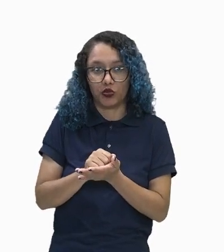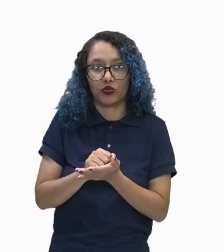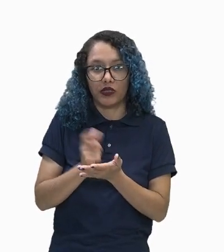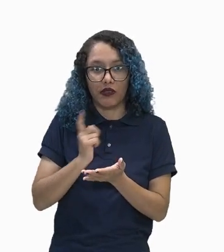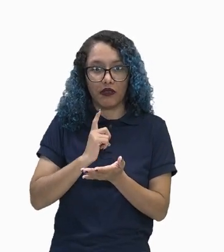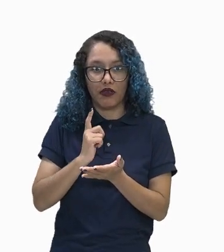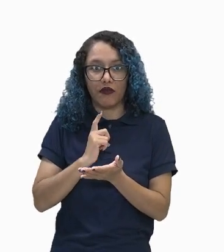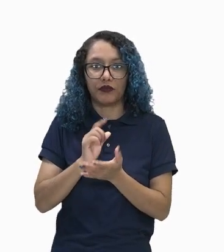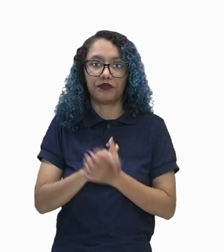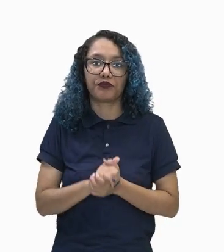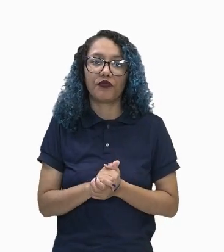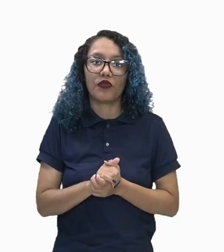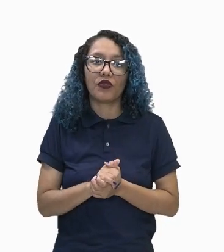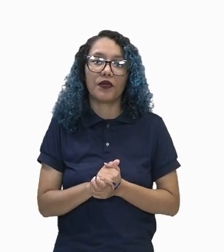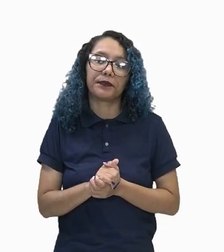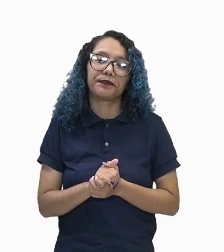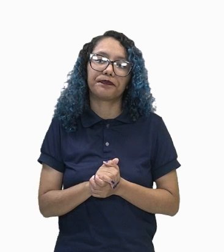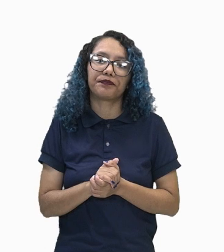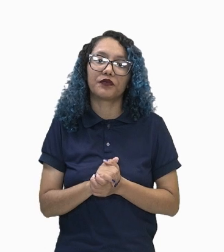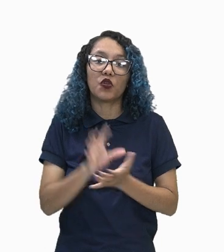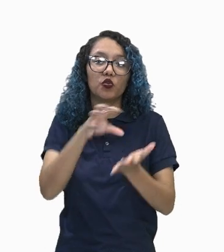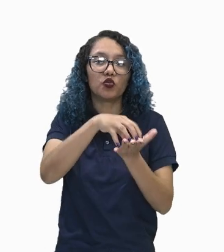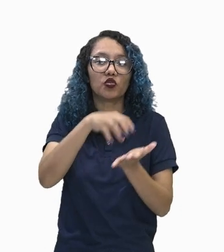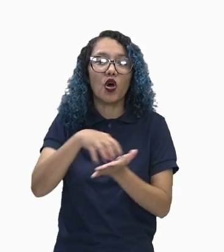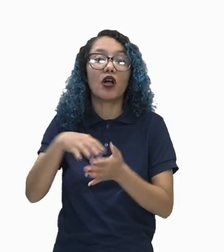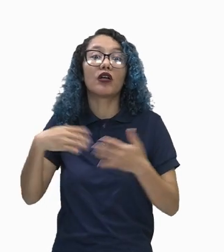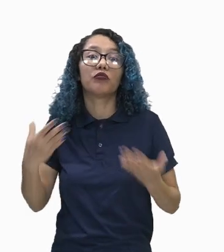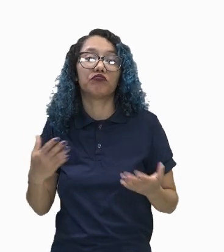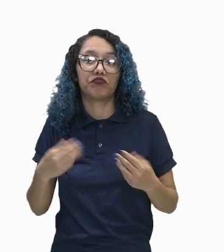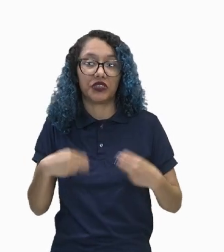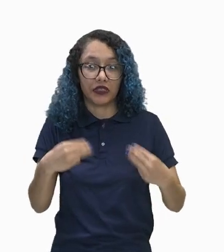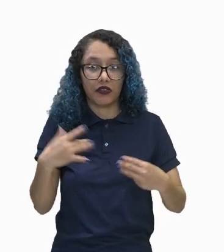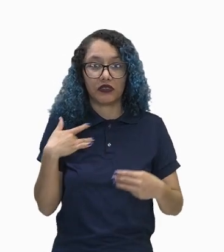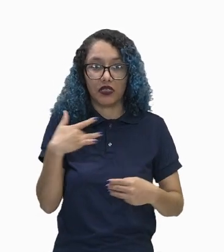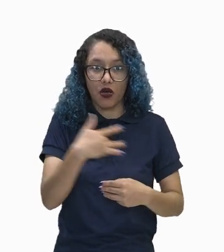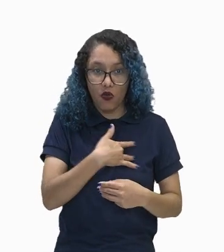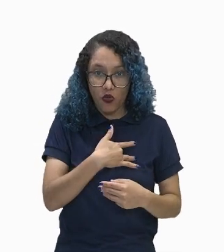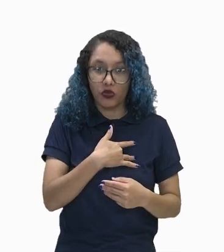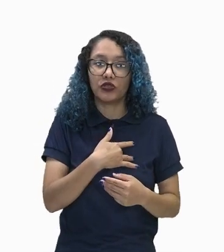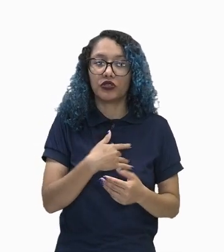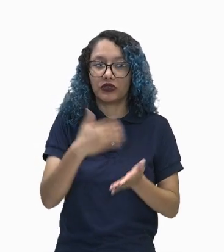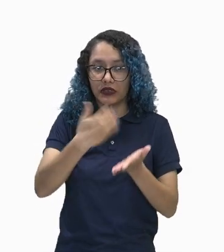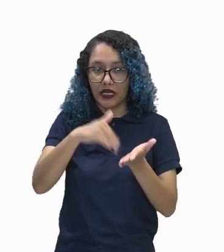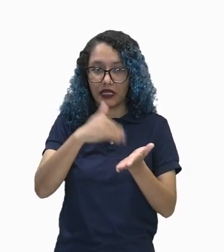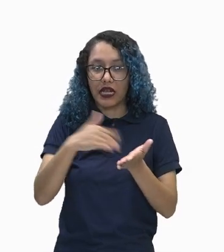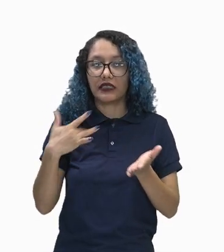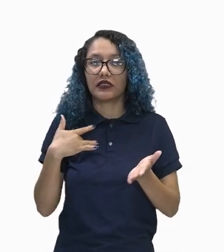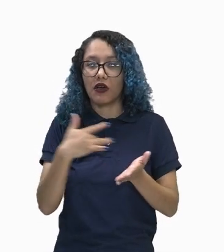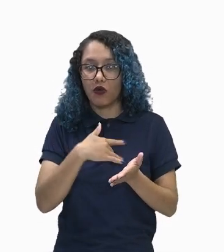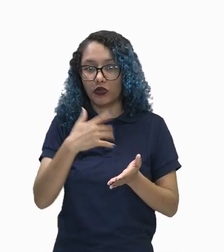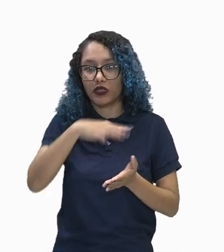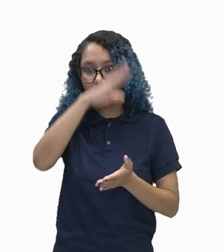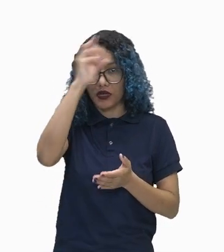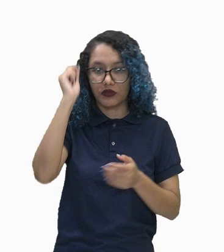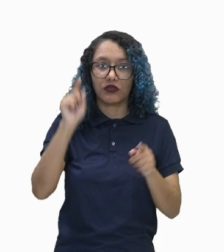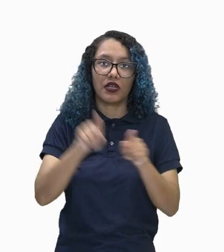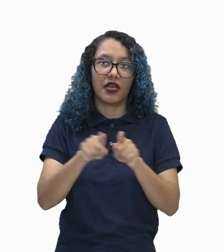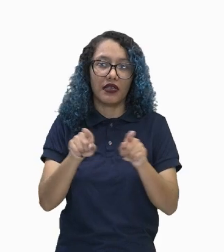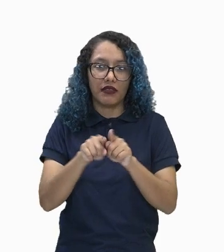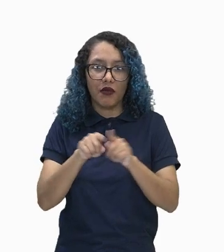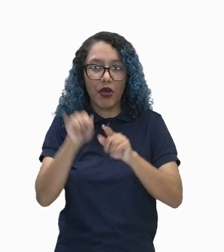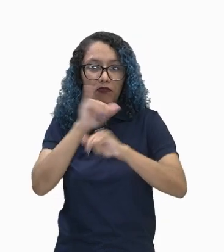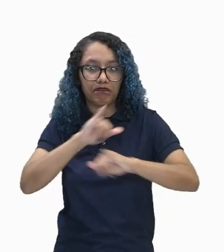da Saúde, a Secretaria de Saúde do Amazonas e boletins epidemiológicos.